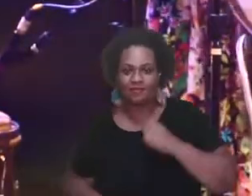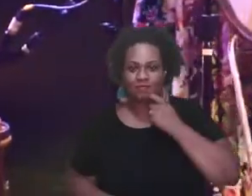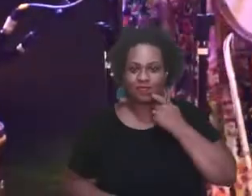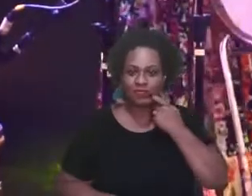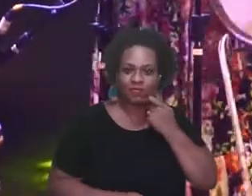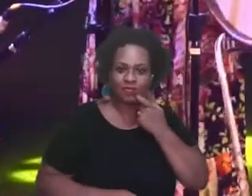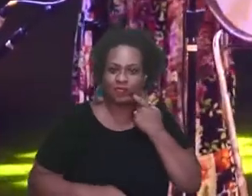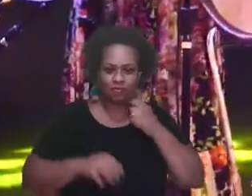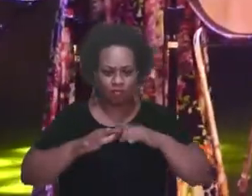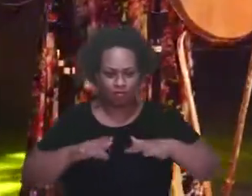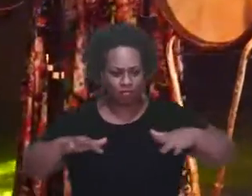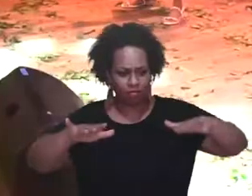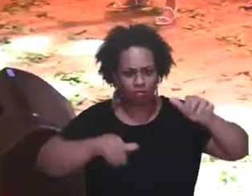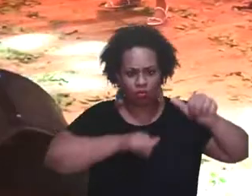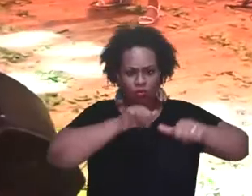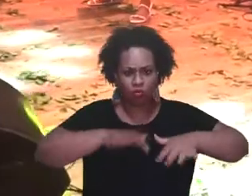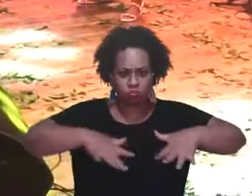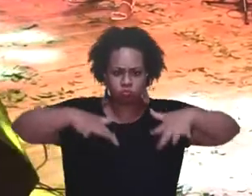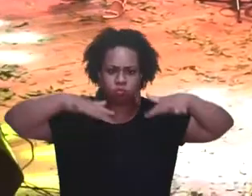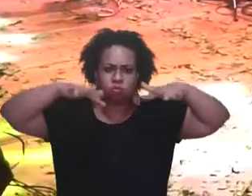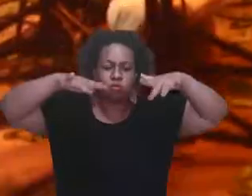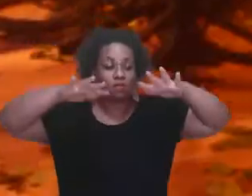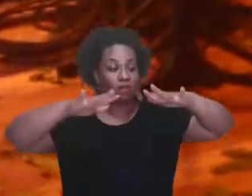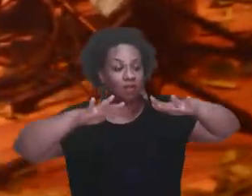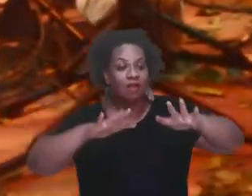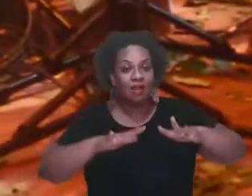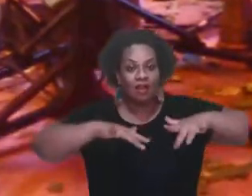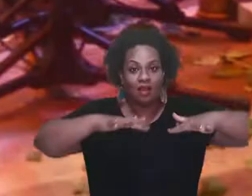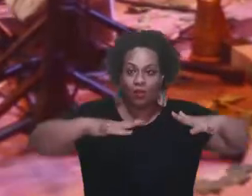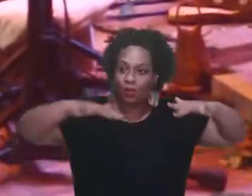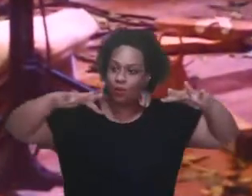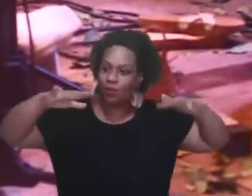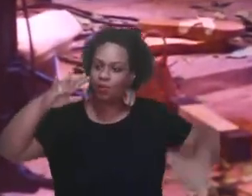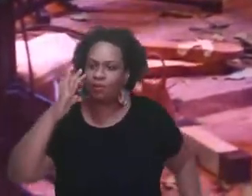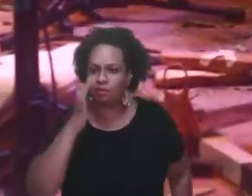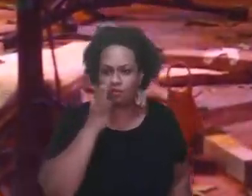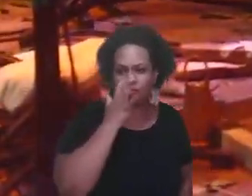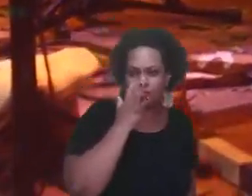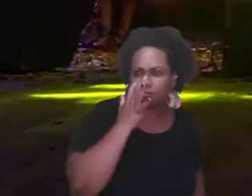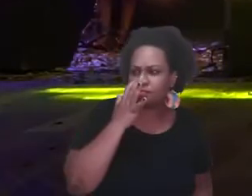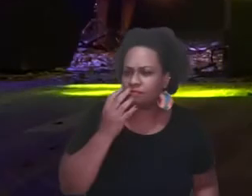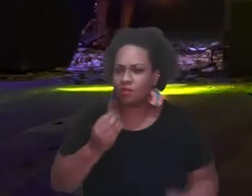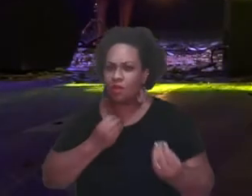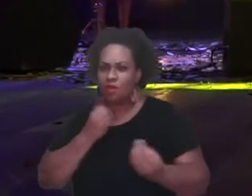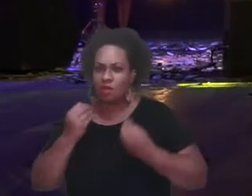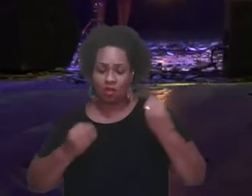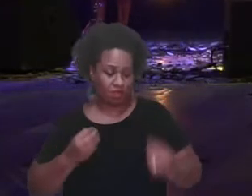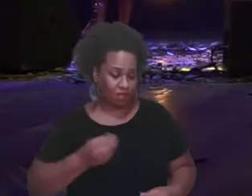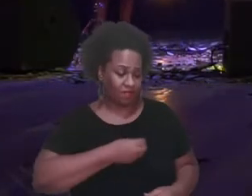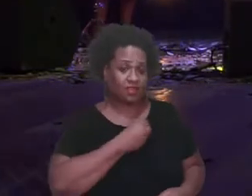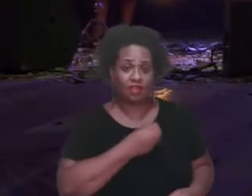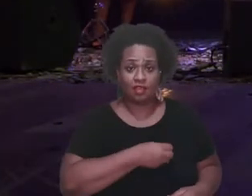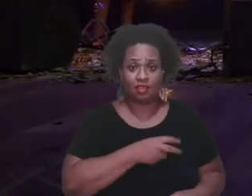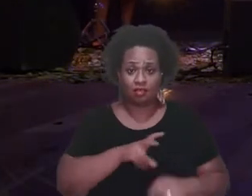uma mudando a maré embaixo desse plano que o bem fácil deixa a vida como